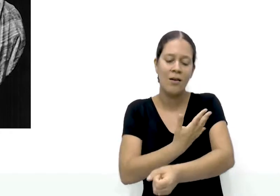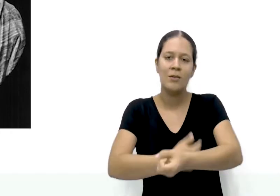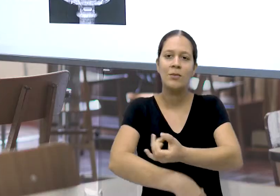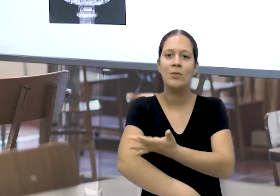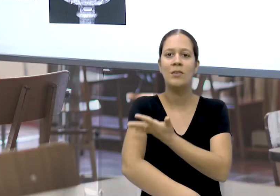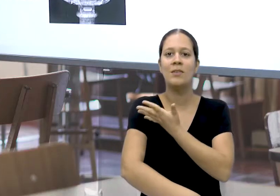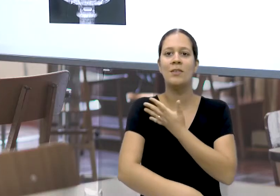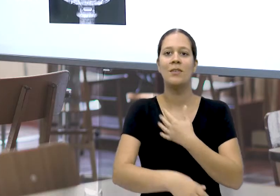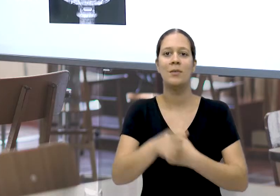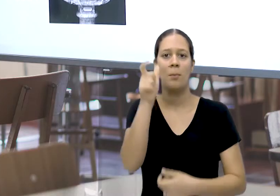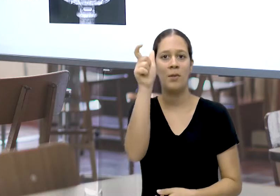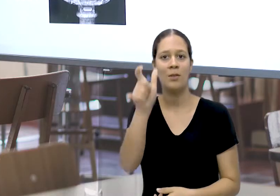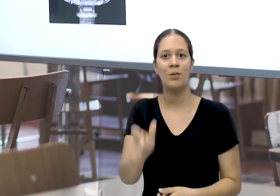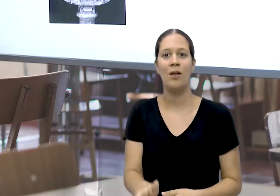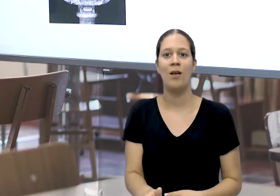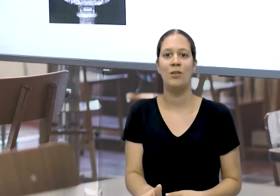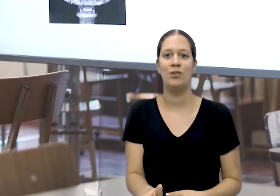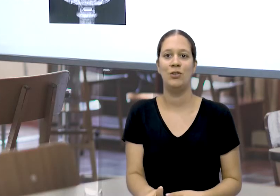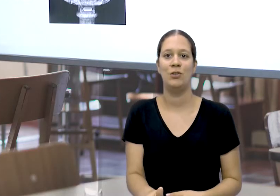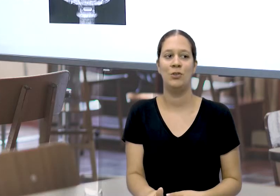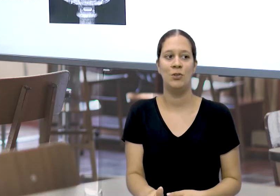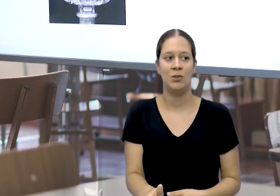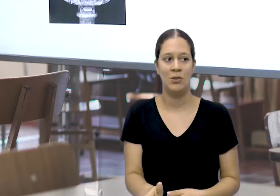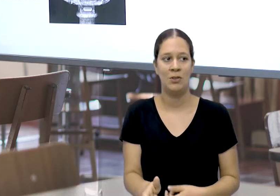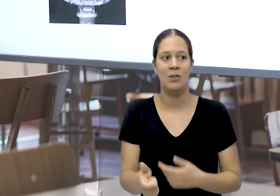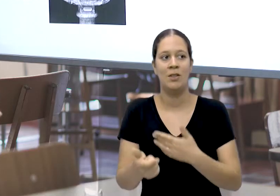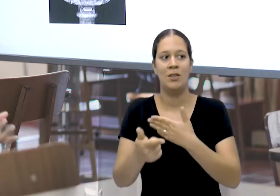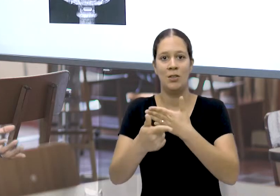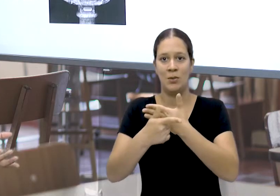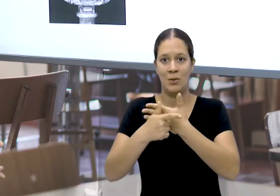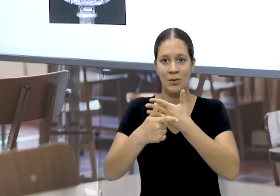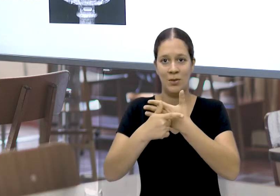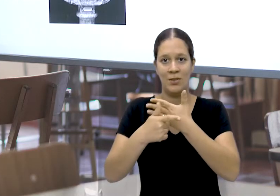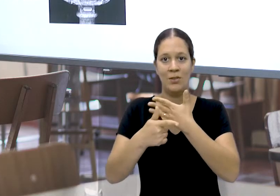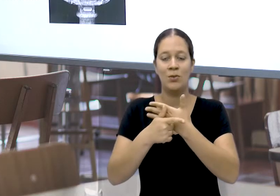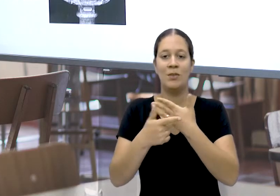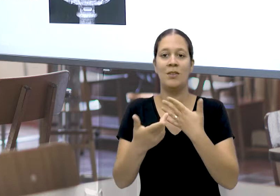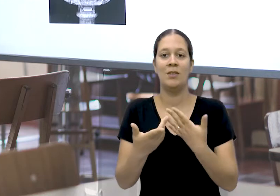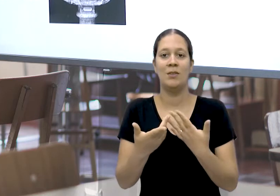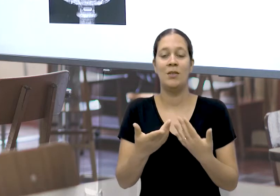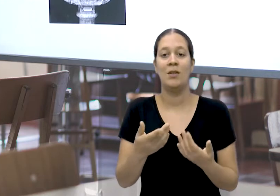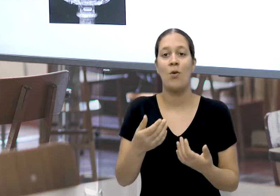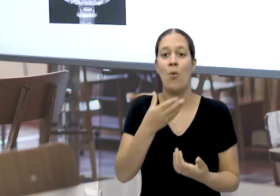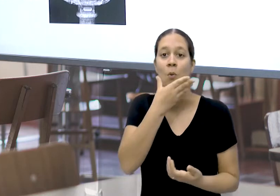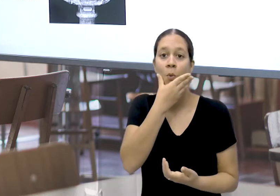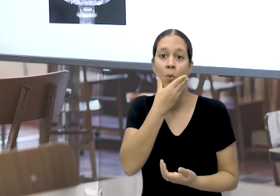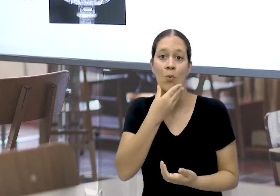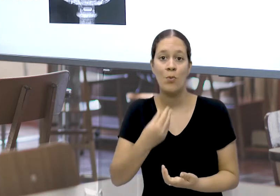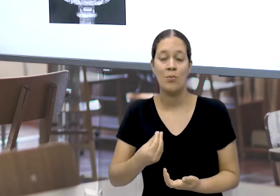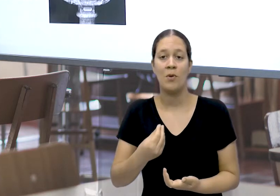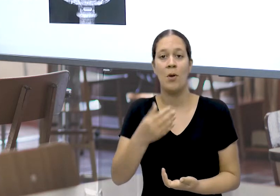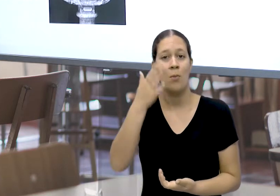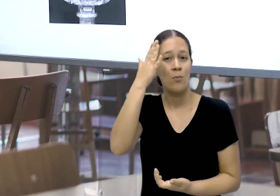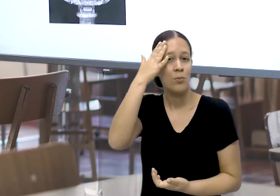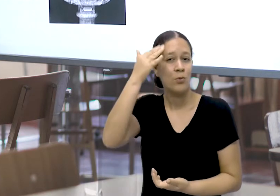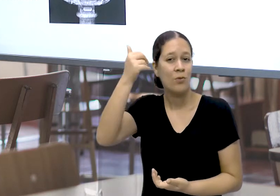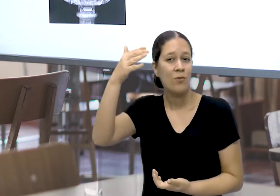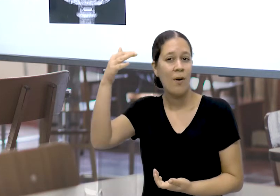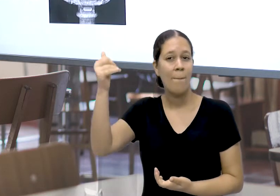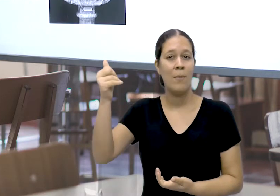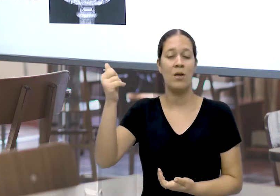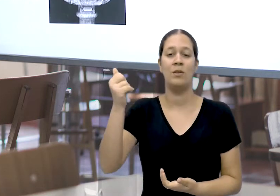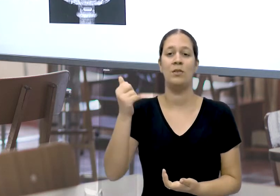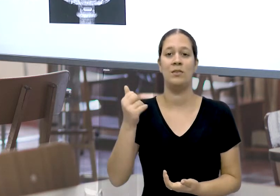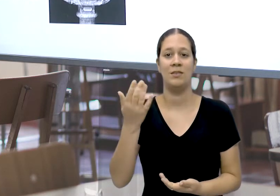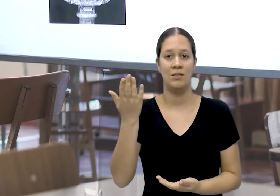dentre outras muitas coisas, sobre a dramaturgia. E é ele que dá esse nome de texto dramático. Ele escreve, na verdade,